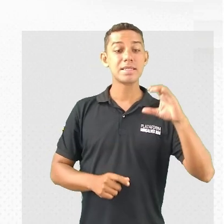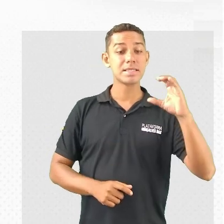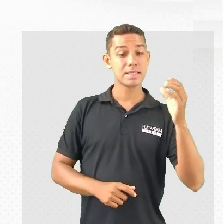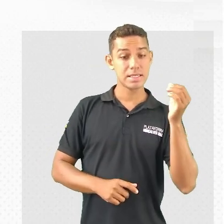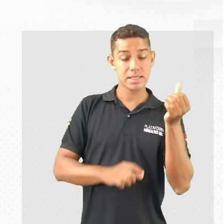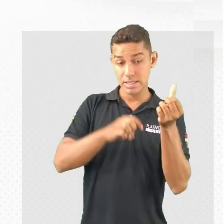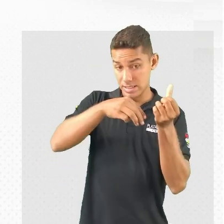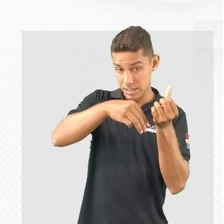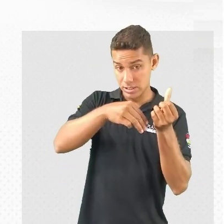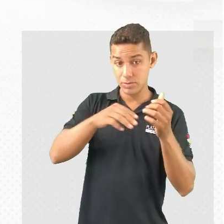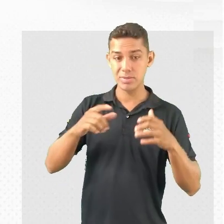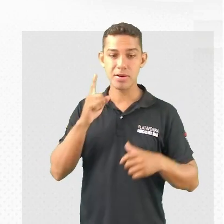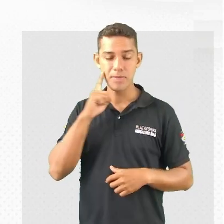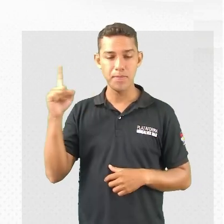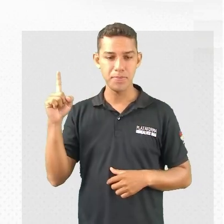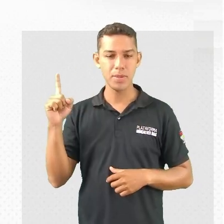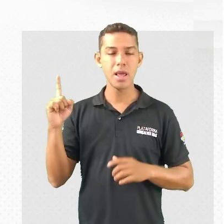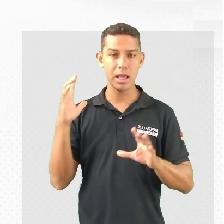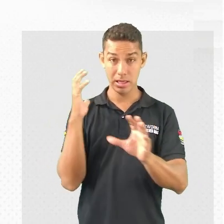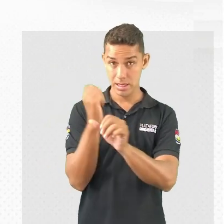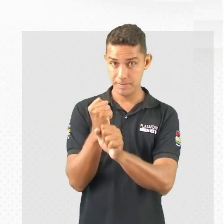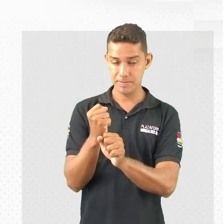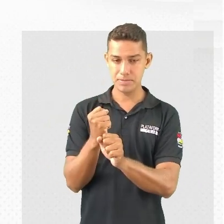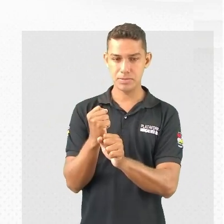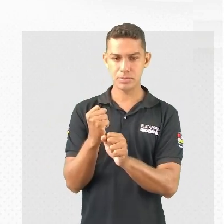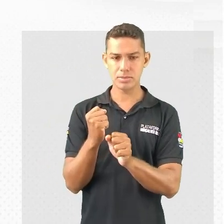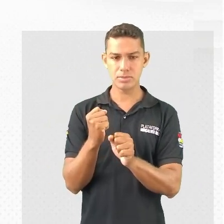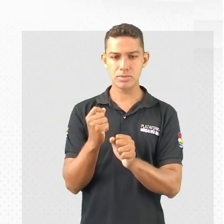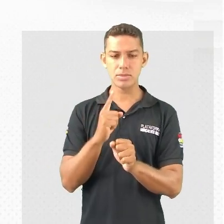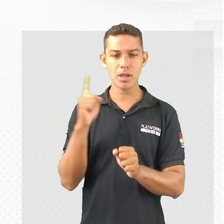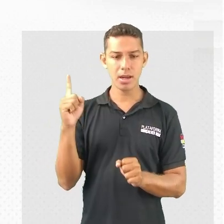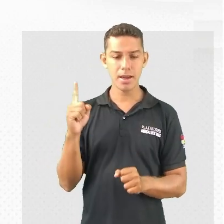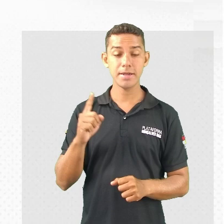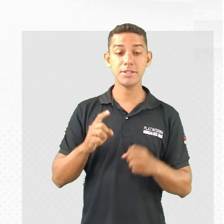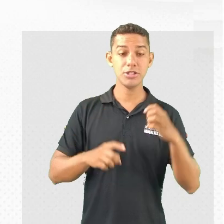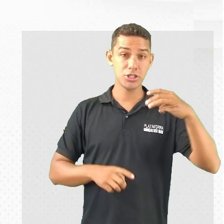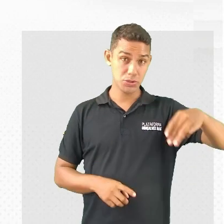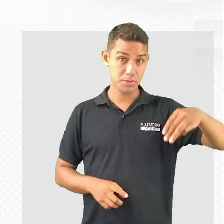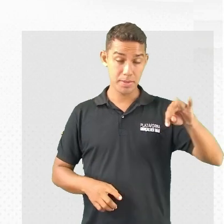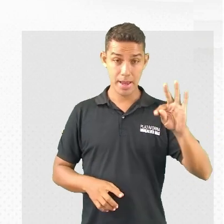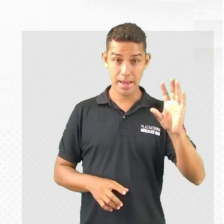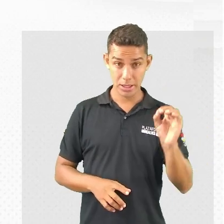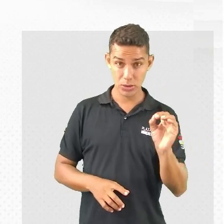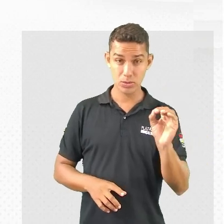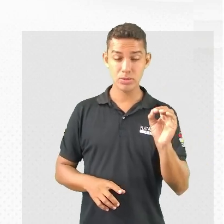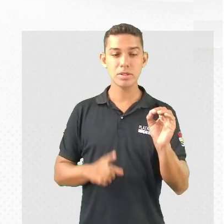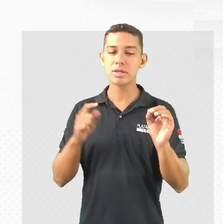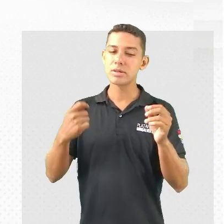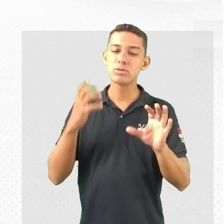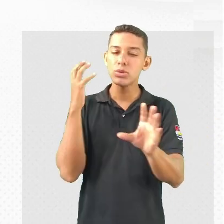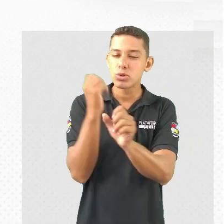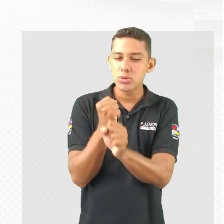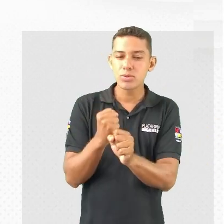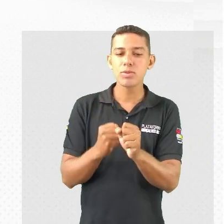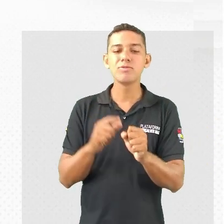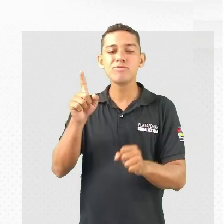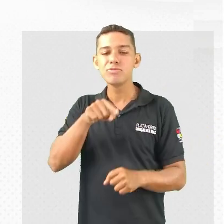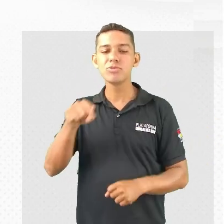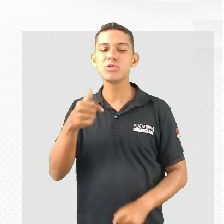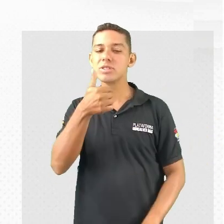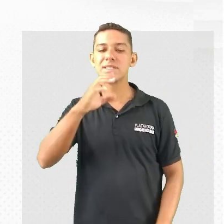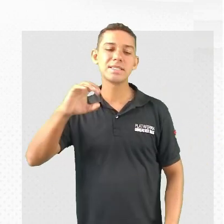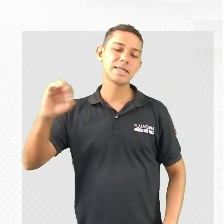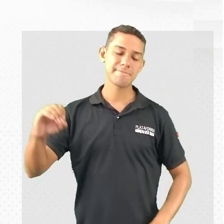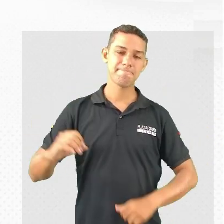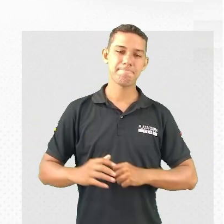E no caso, para você transformar de metro para centímetro, tá? Multiplique por 100. Metro para